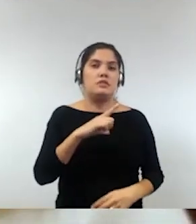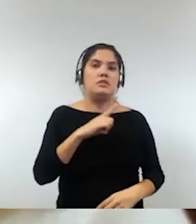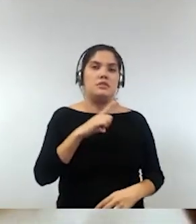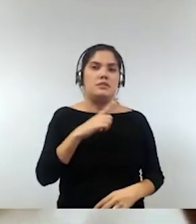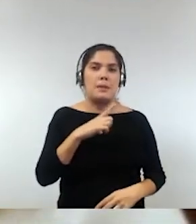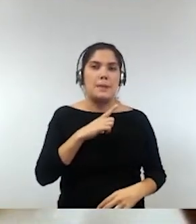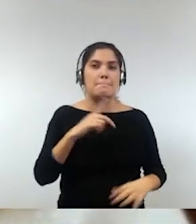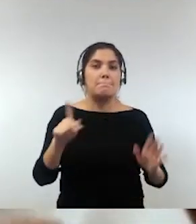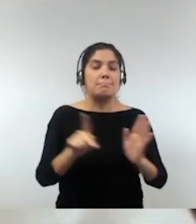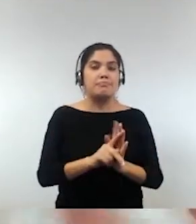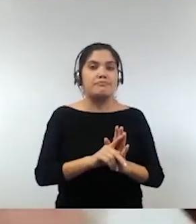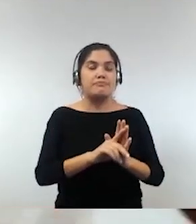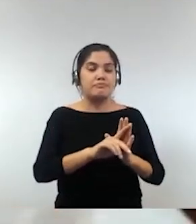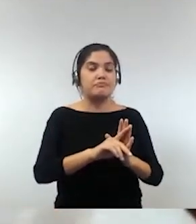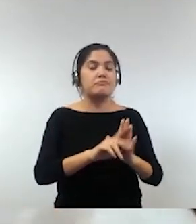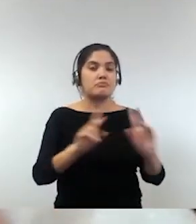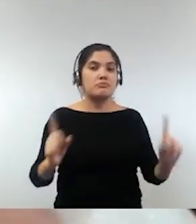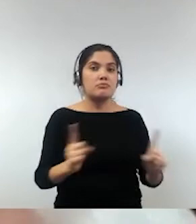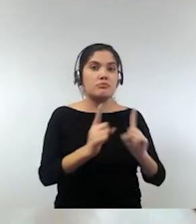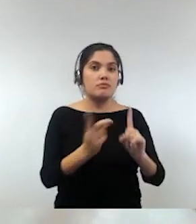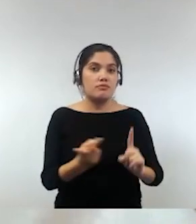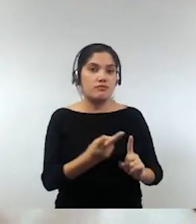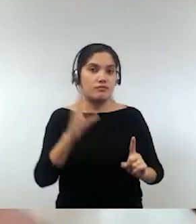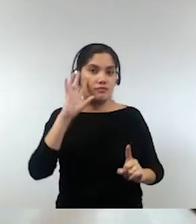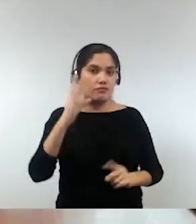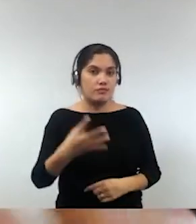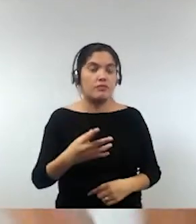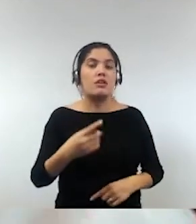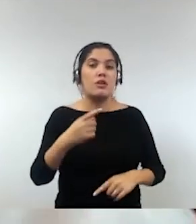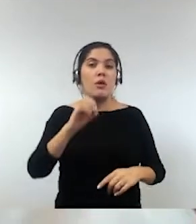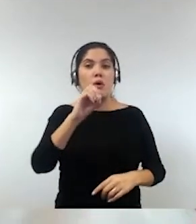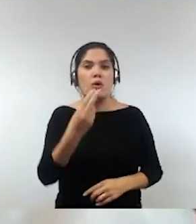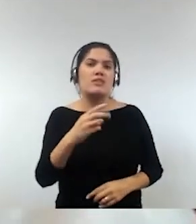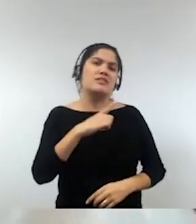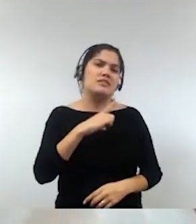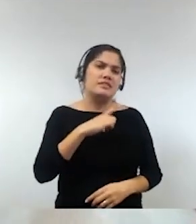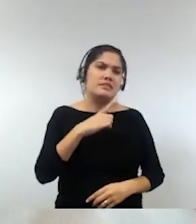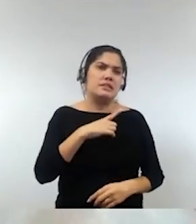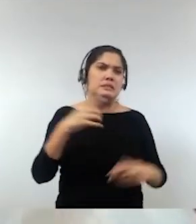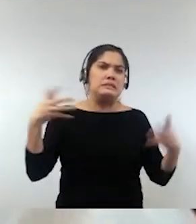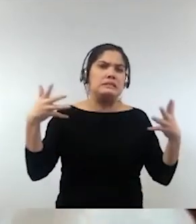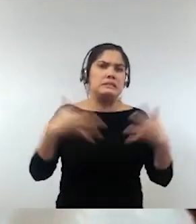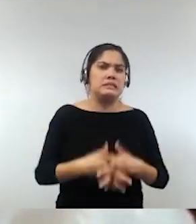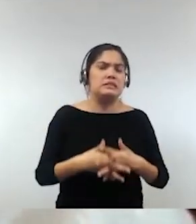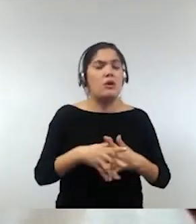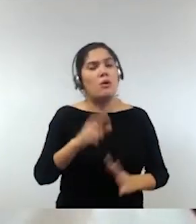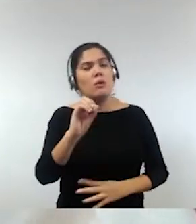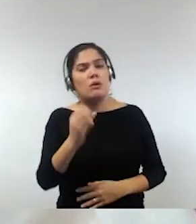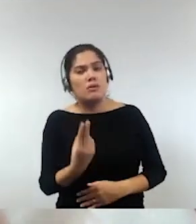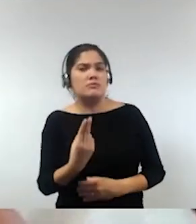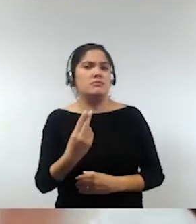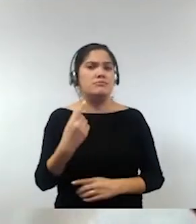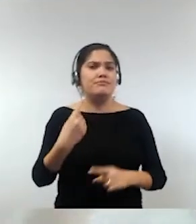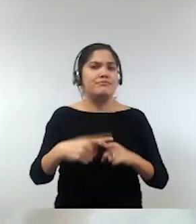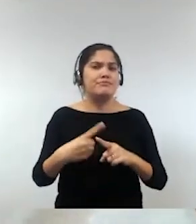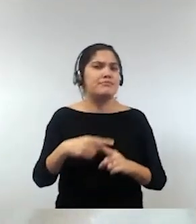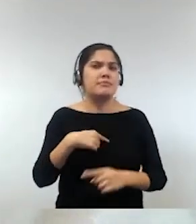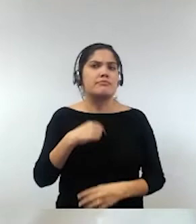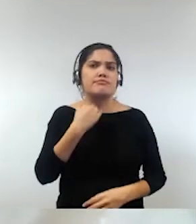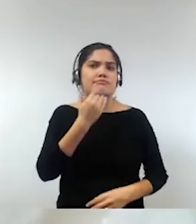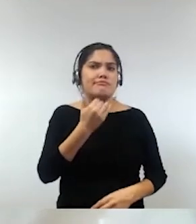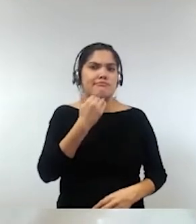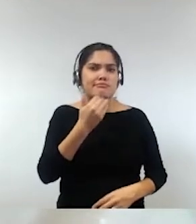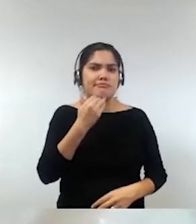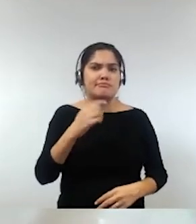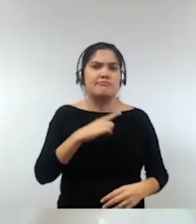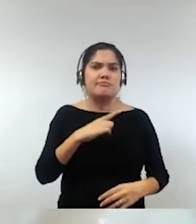a autocomposição, seja porque a causa tem uma grande complexidade, ou seja, porque não se admite a